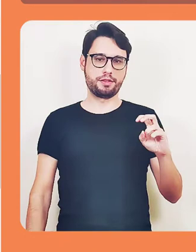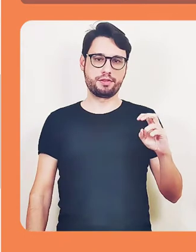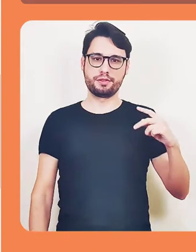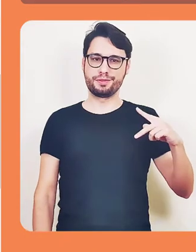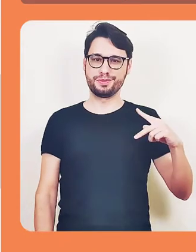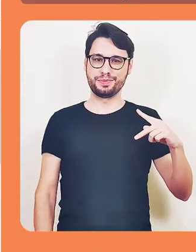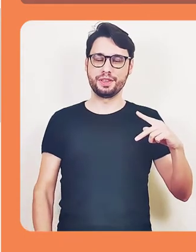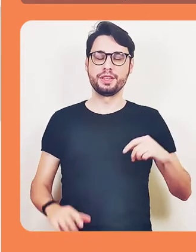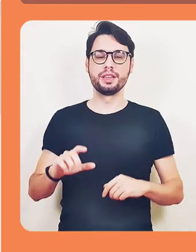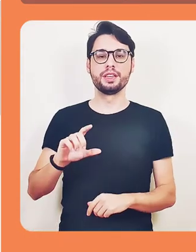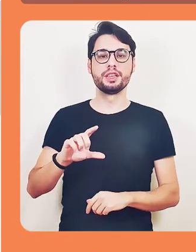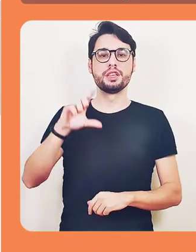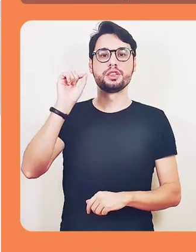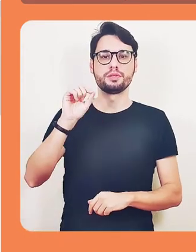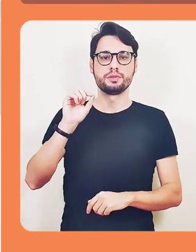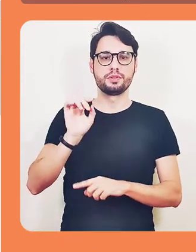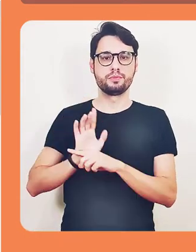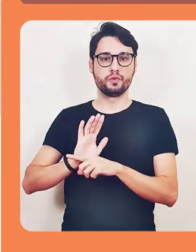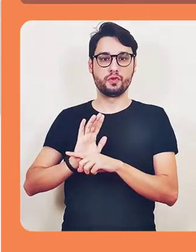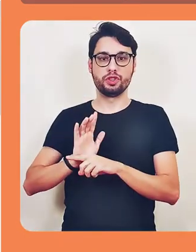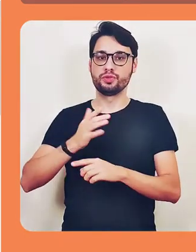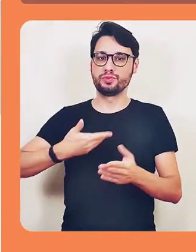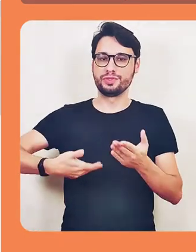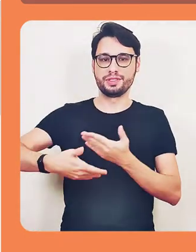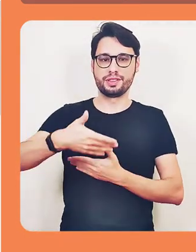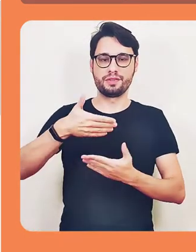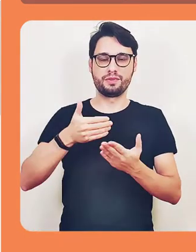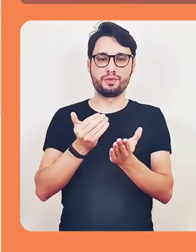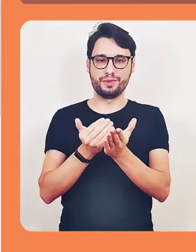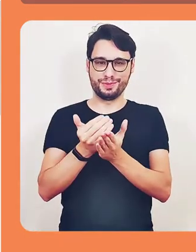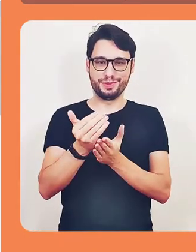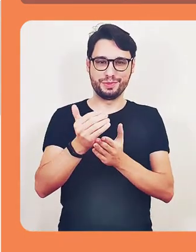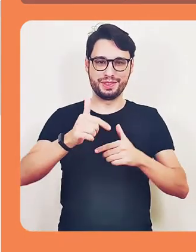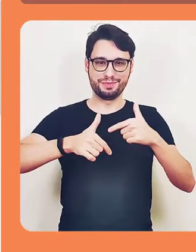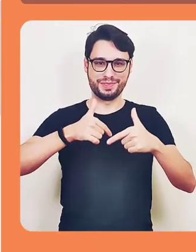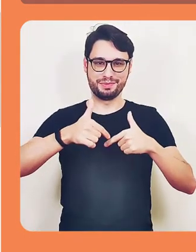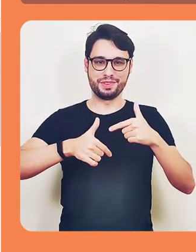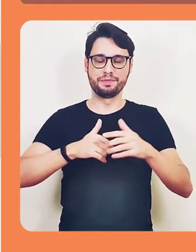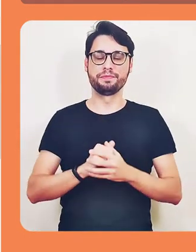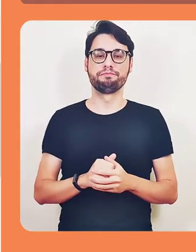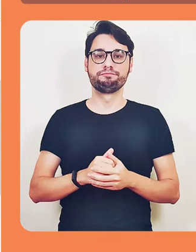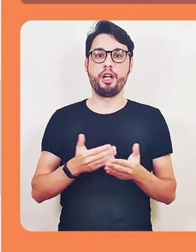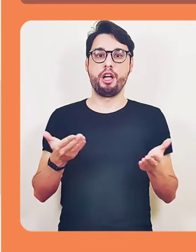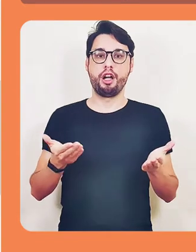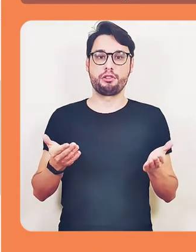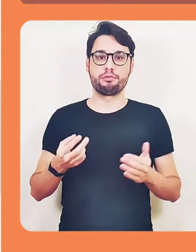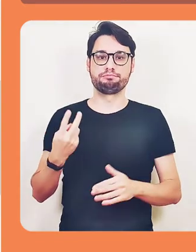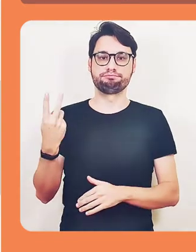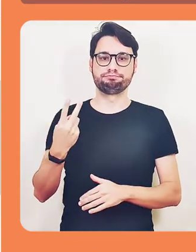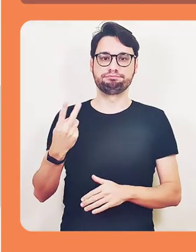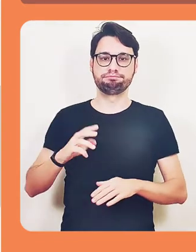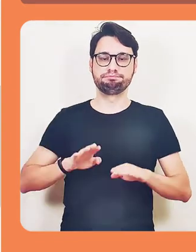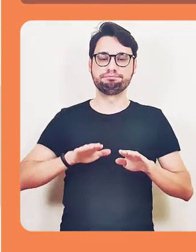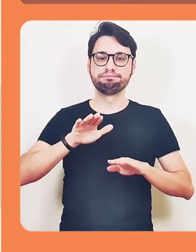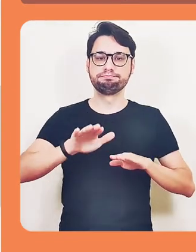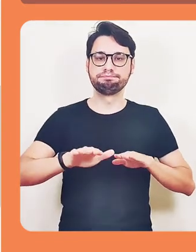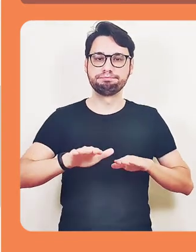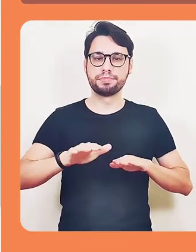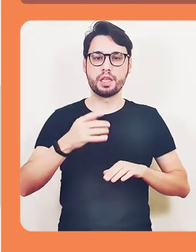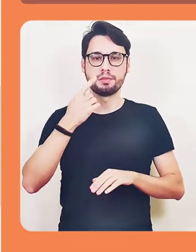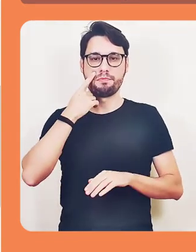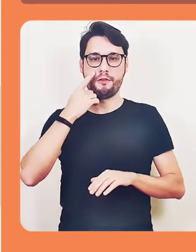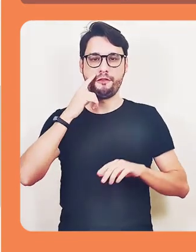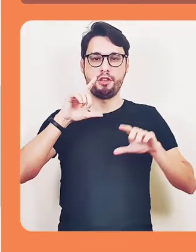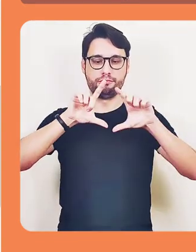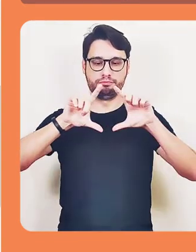onde estamos. Basicamente, incluímos uma atividade do tipo conteúdo interativo H5P e selecionamos